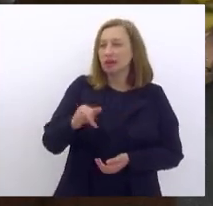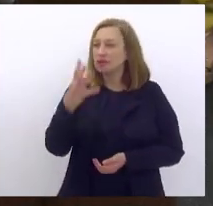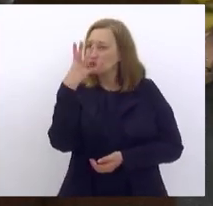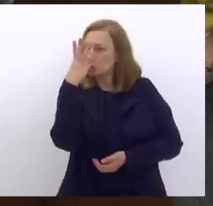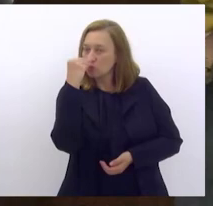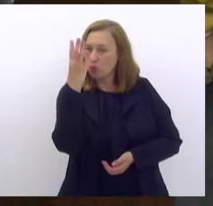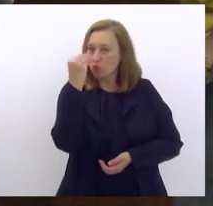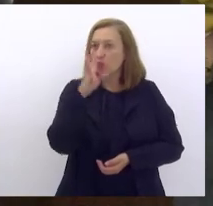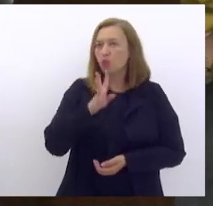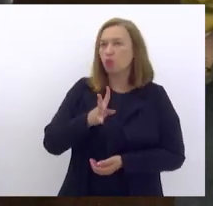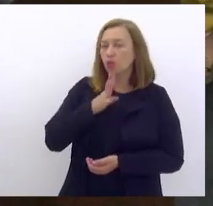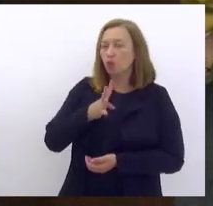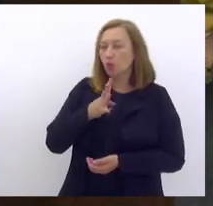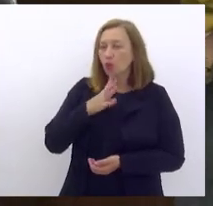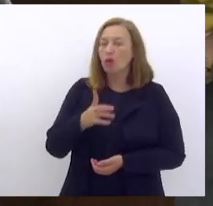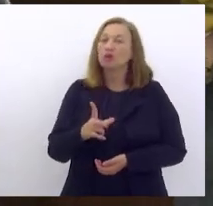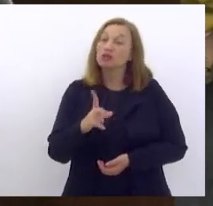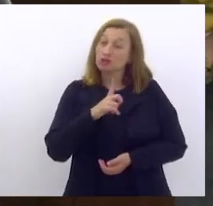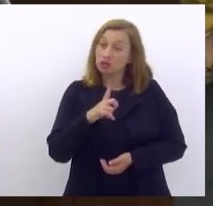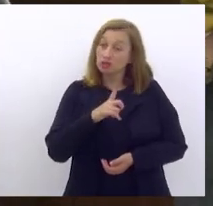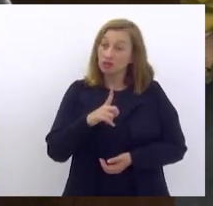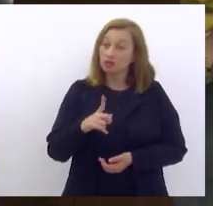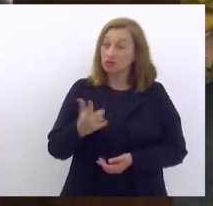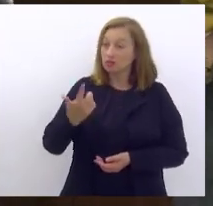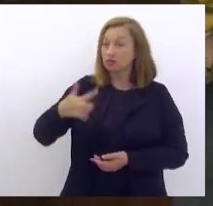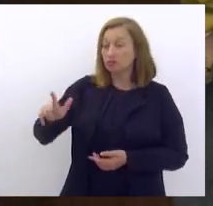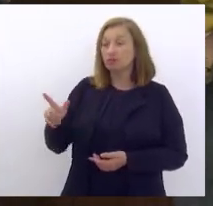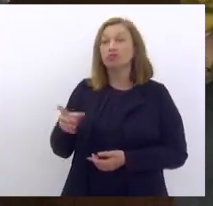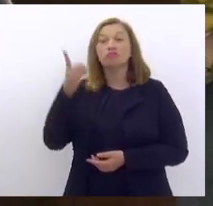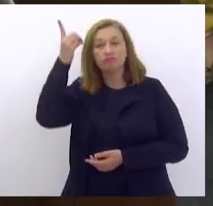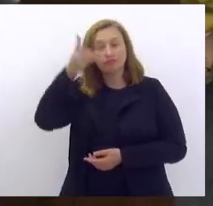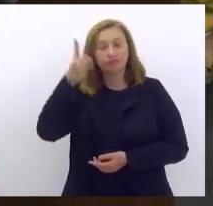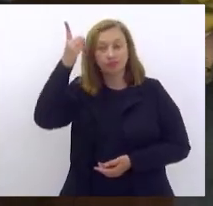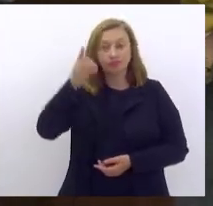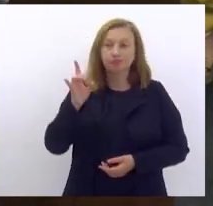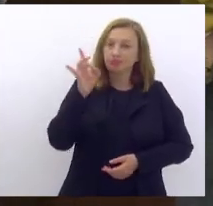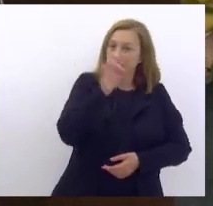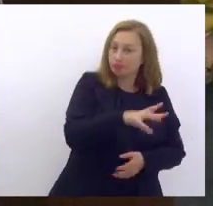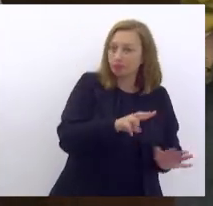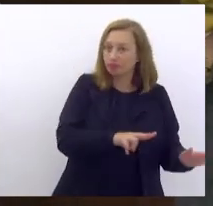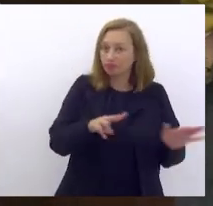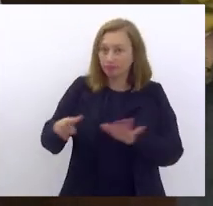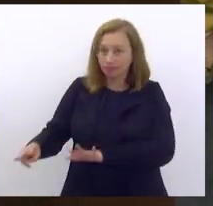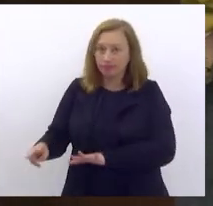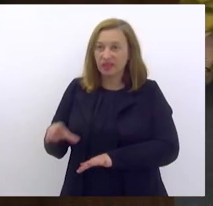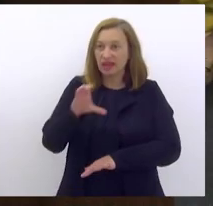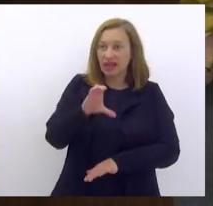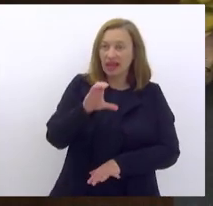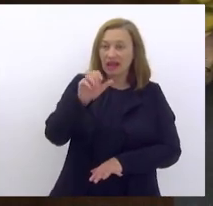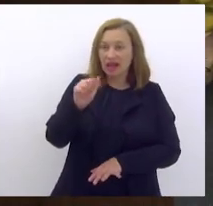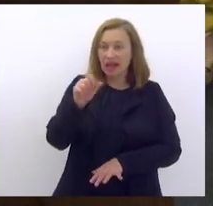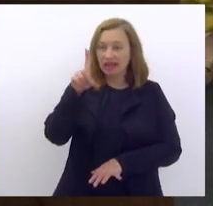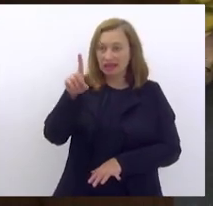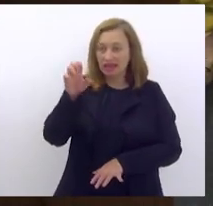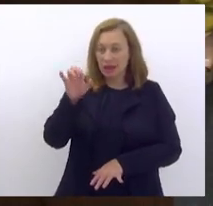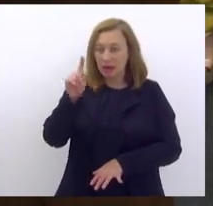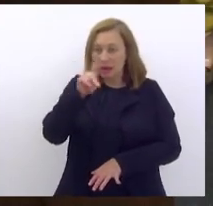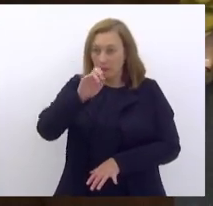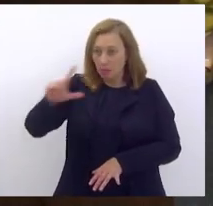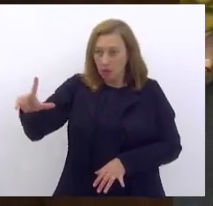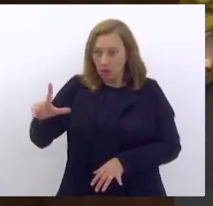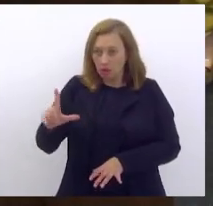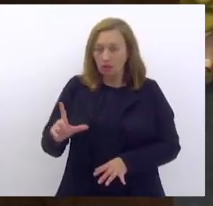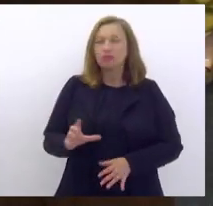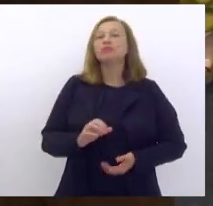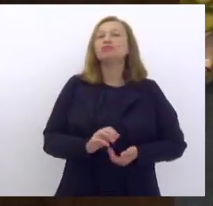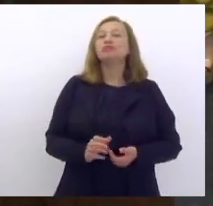reconhecimento fotográfico, nós tivemos com os demais deputados na última semana na CADEPOL, na Academia de Polícia do Estado